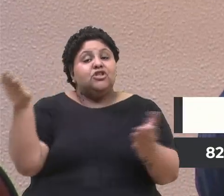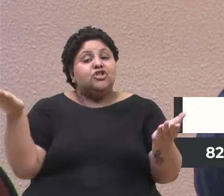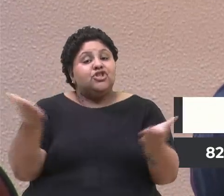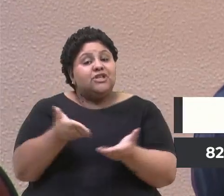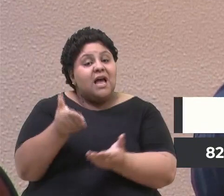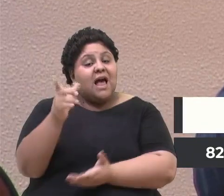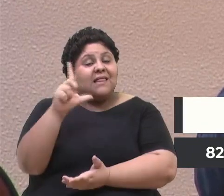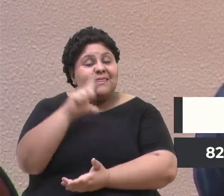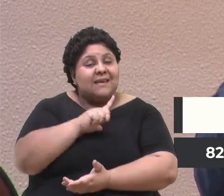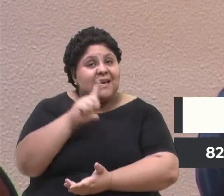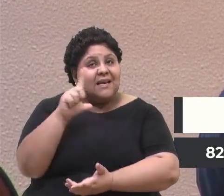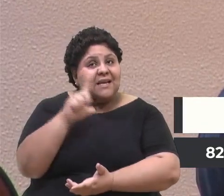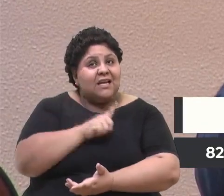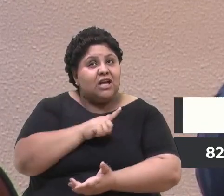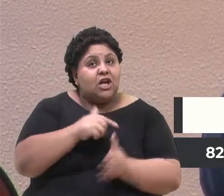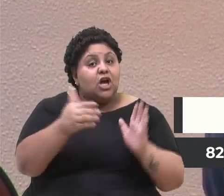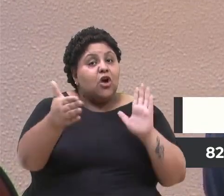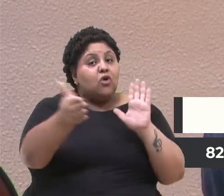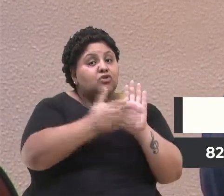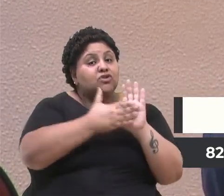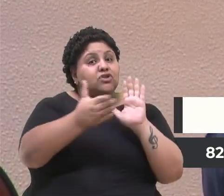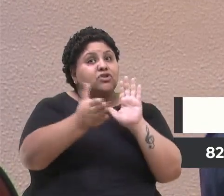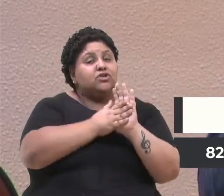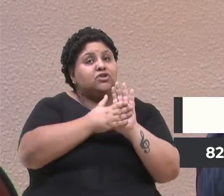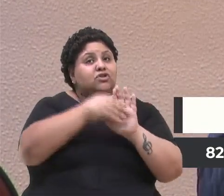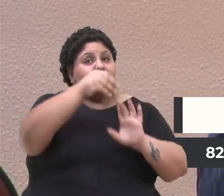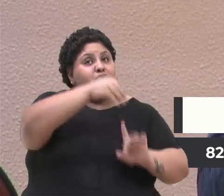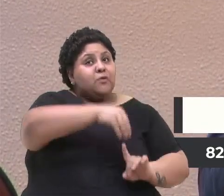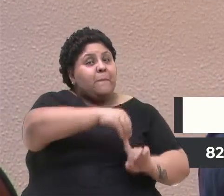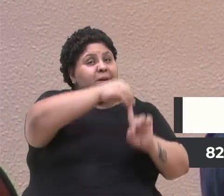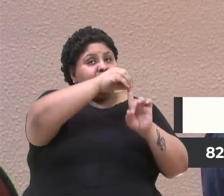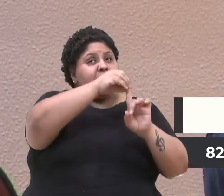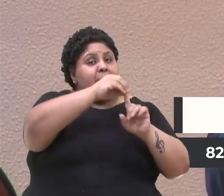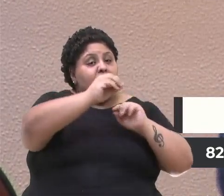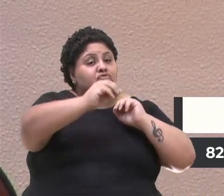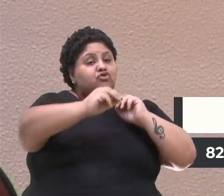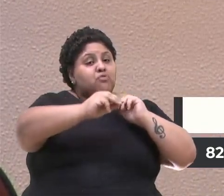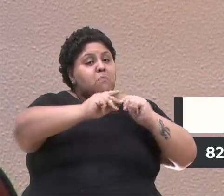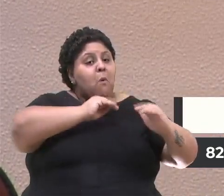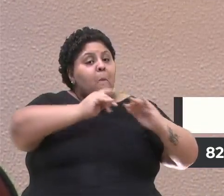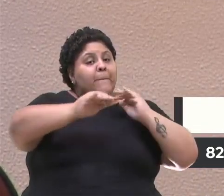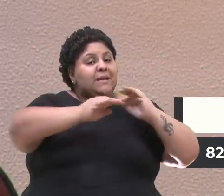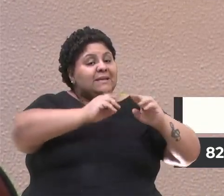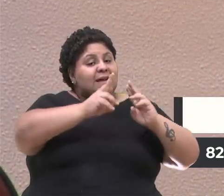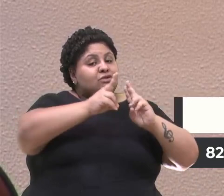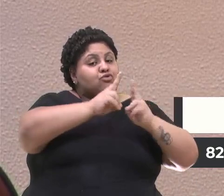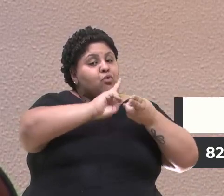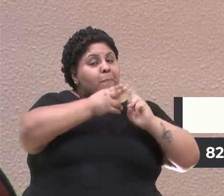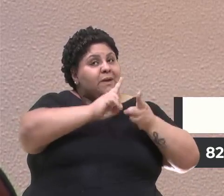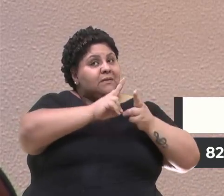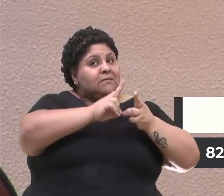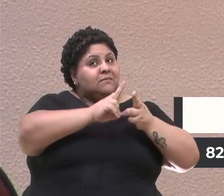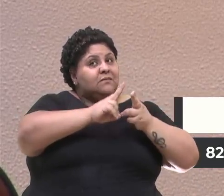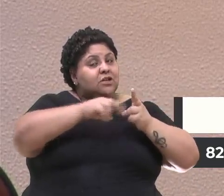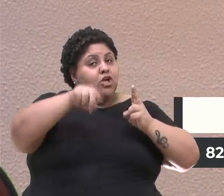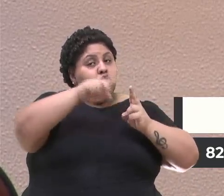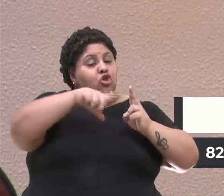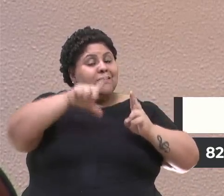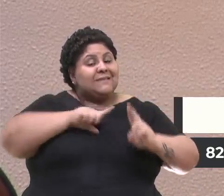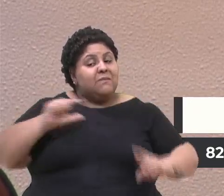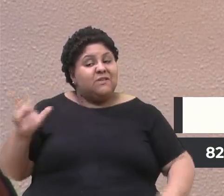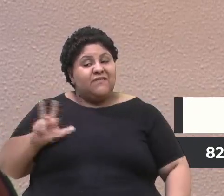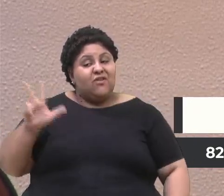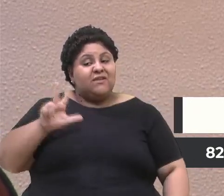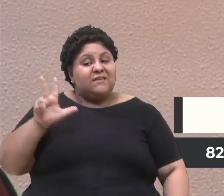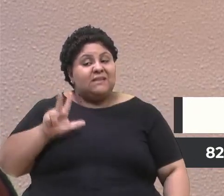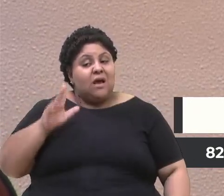o seu plano diretor de mobilidade urbana. Mas eu penso para frente. Eu acho que nós temos que valorizar o que está acontecendo, ou